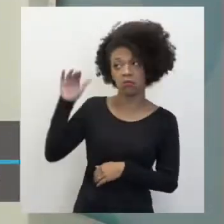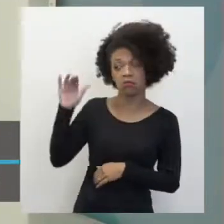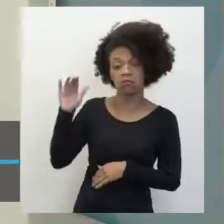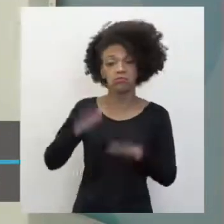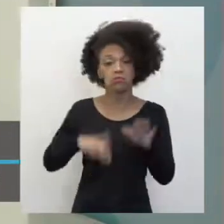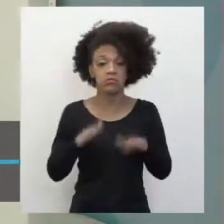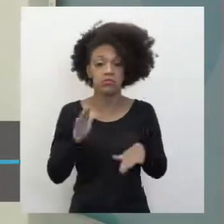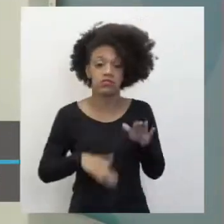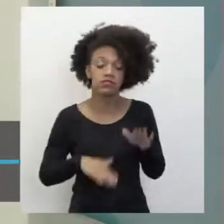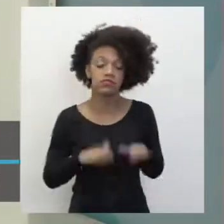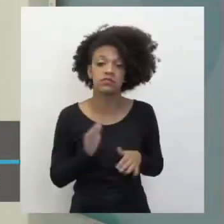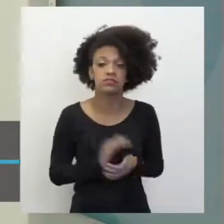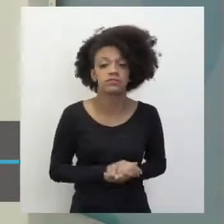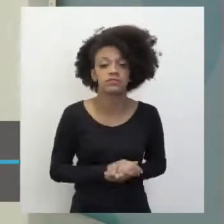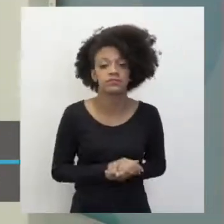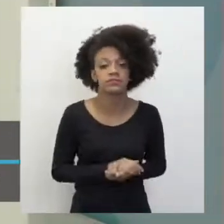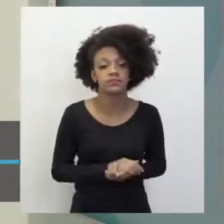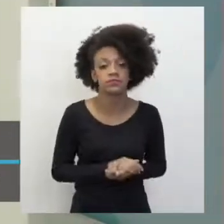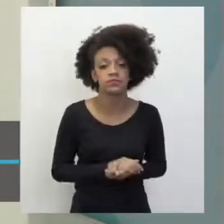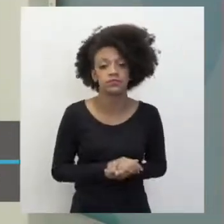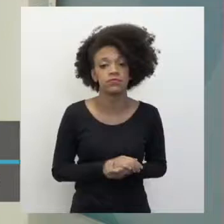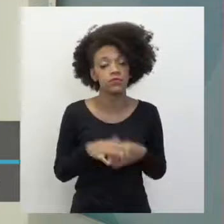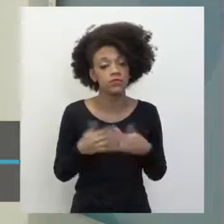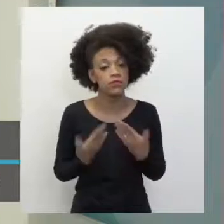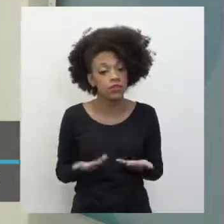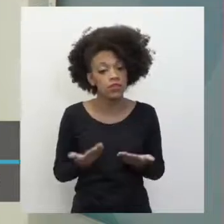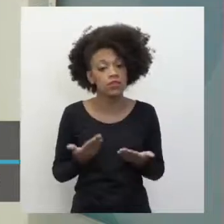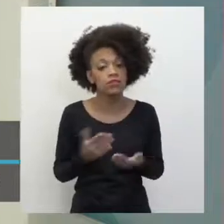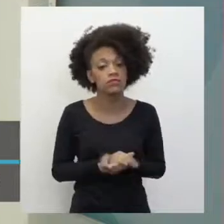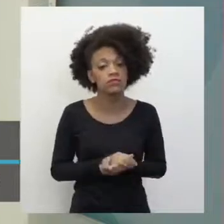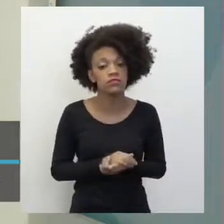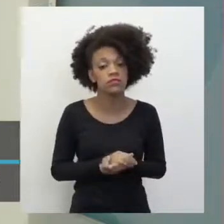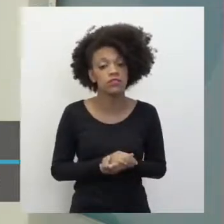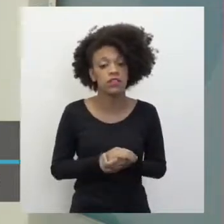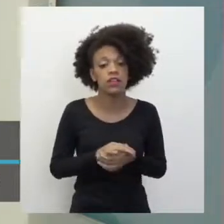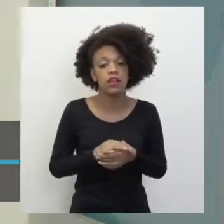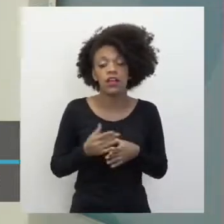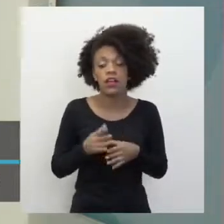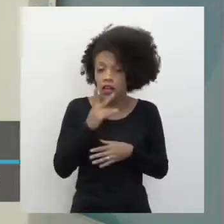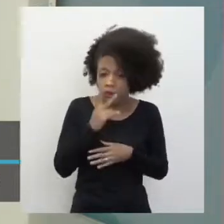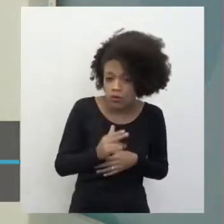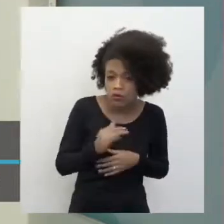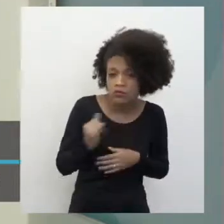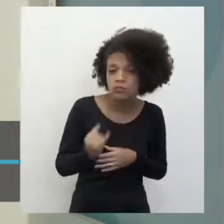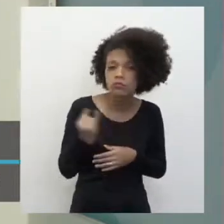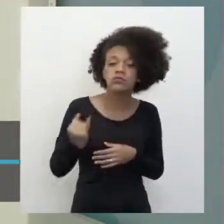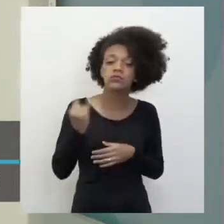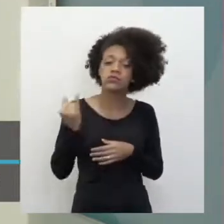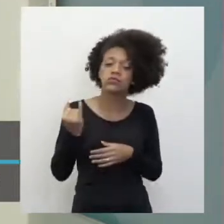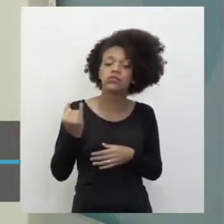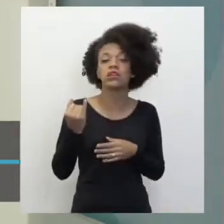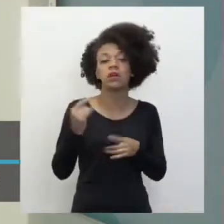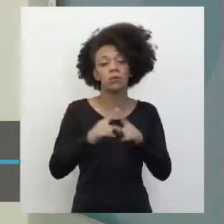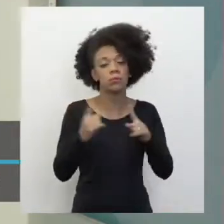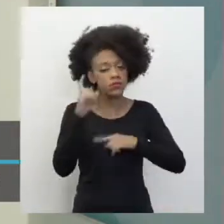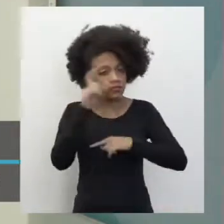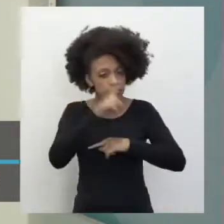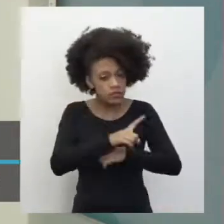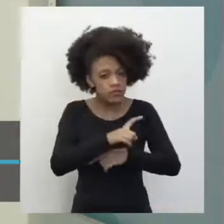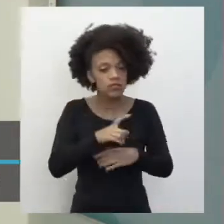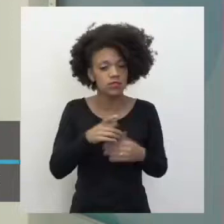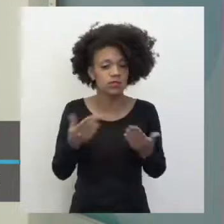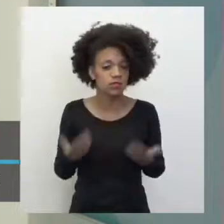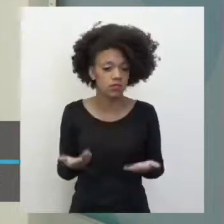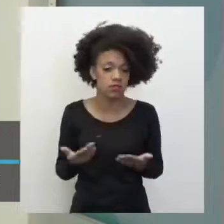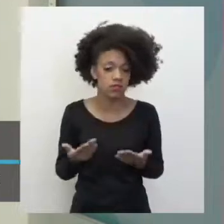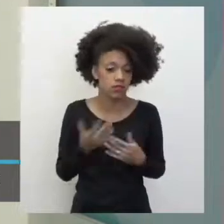né? Às vezes nem todos. Mas aquele que não conhece, eu acho muito mais complicado. Não porque eu não